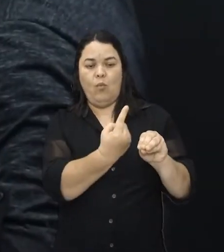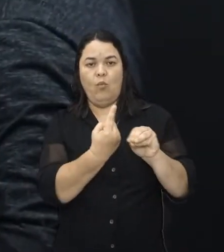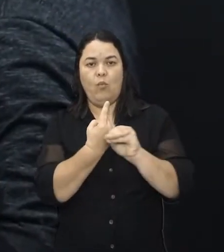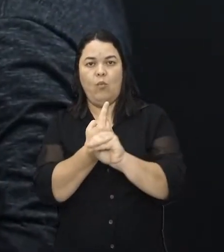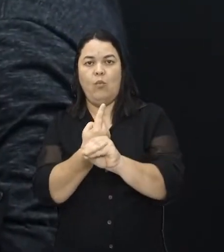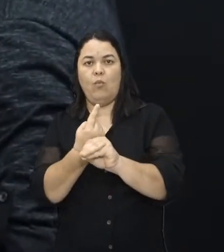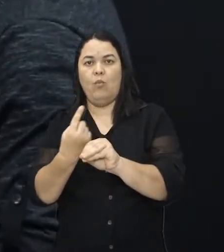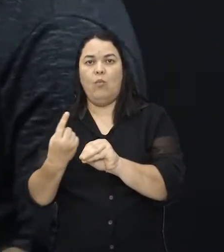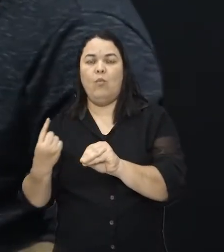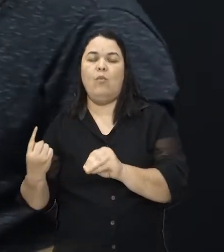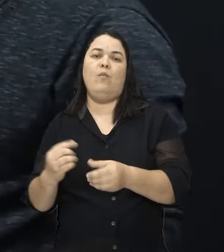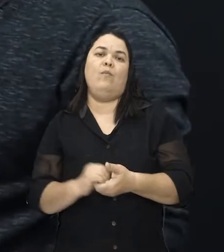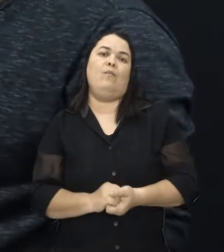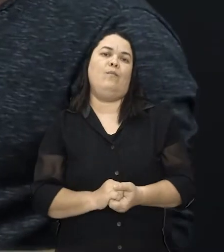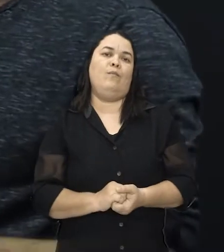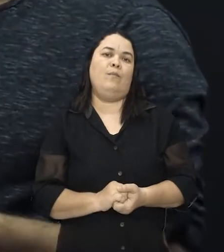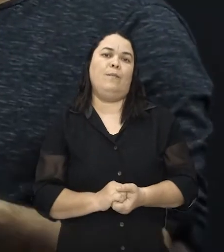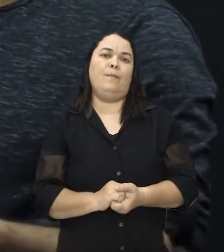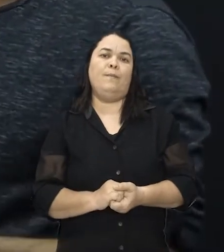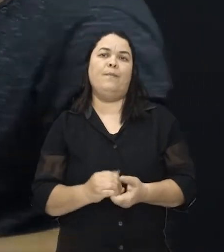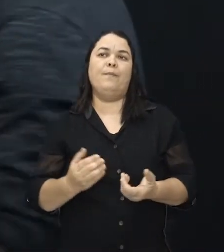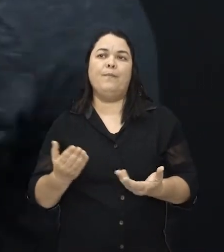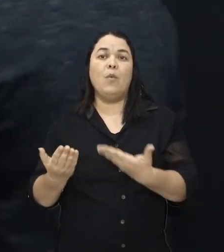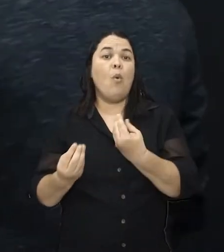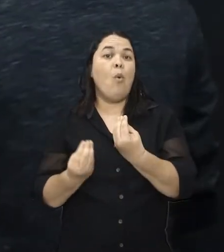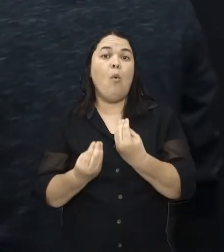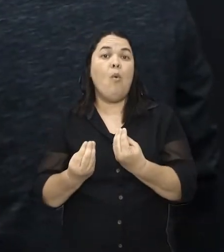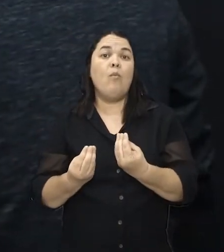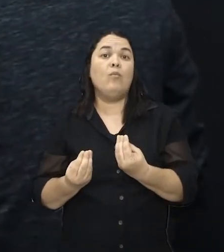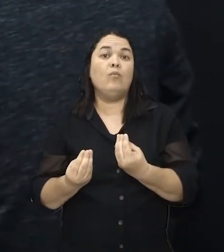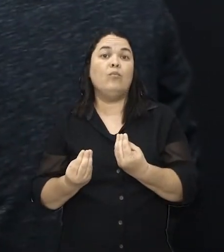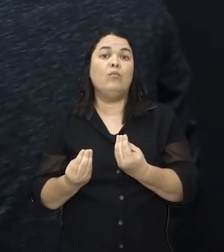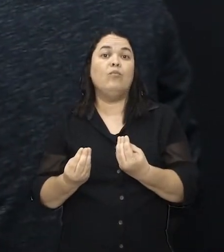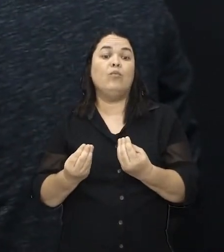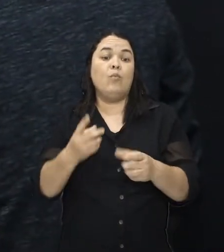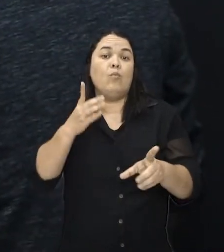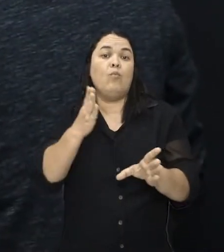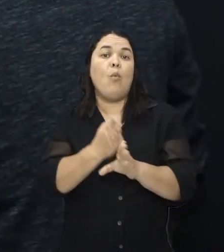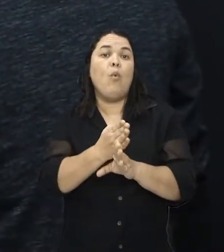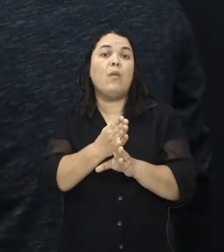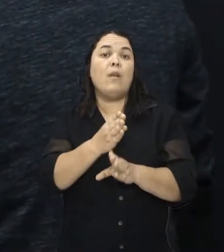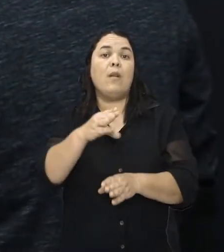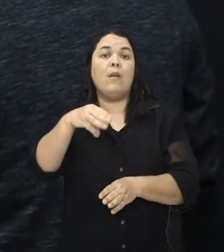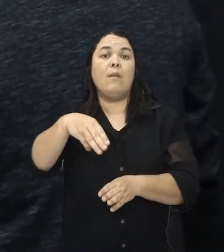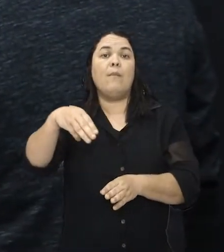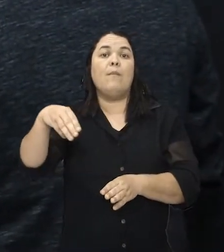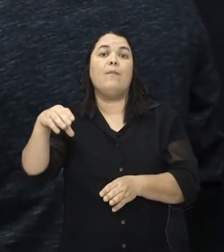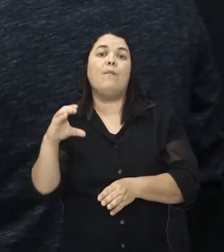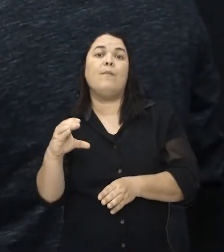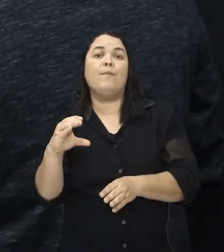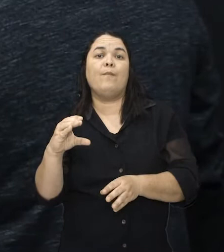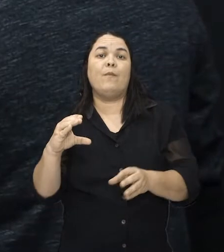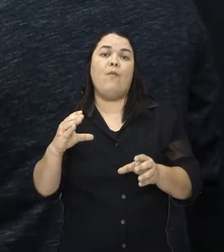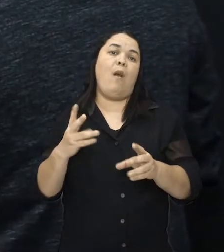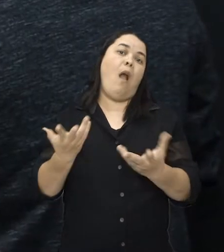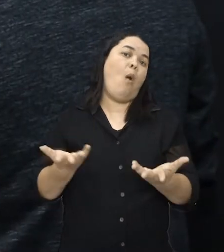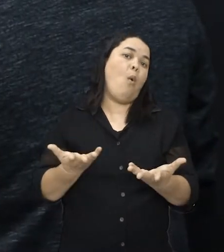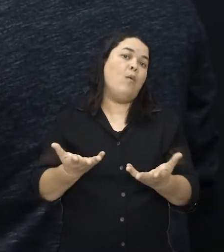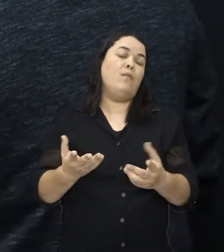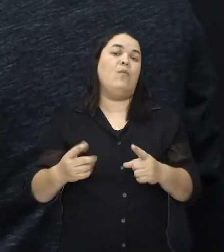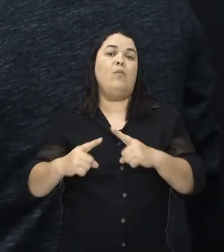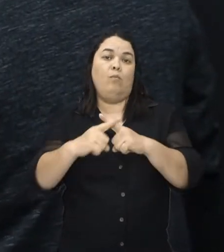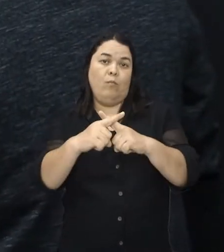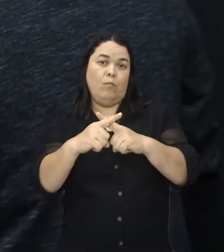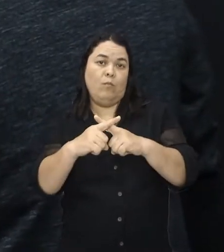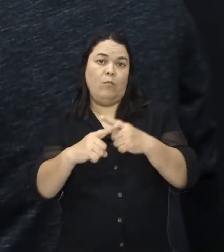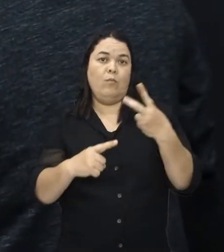sobrou 2, 2 e 3. Como é que eu faço para achar o MMC? Eu multiplico esses valores. 2